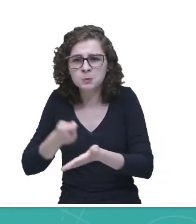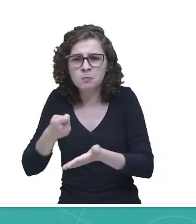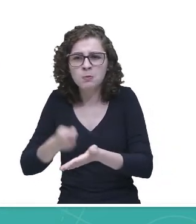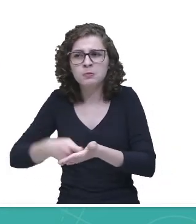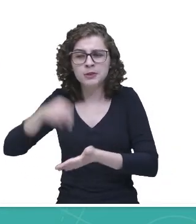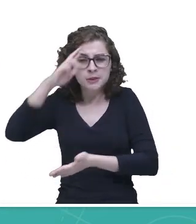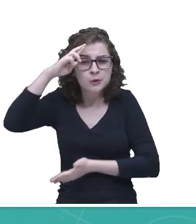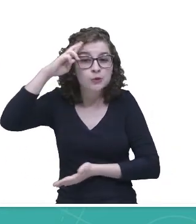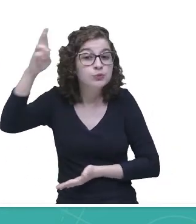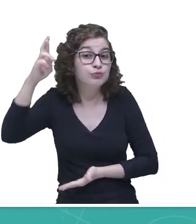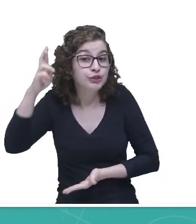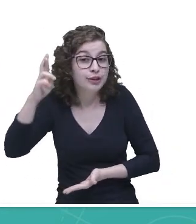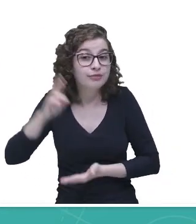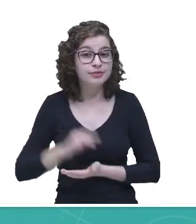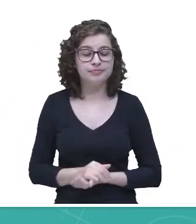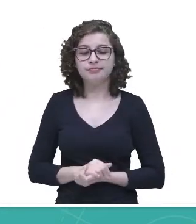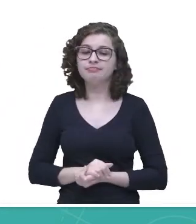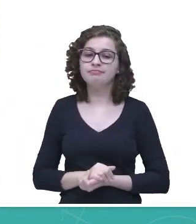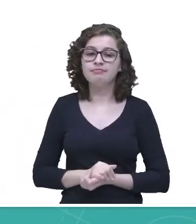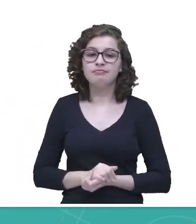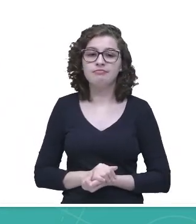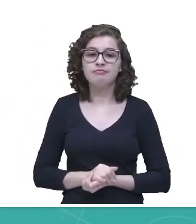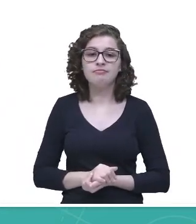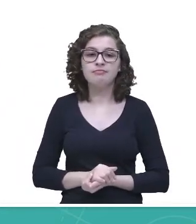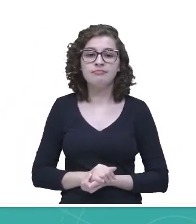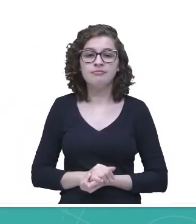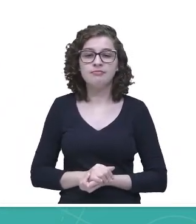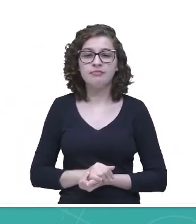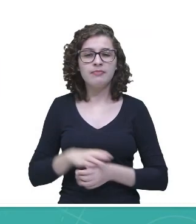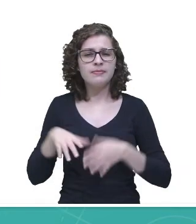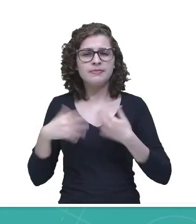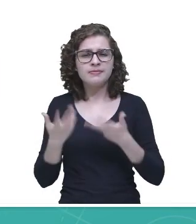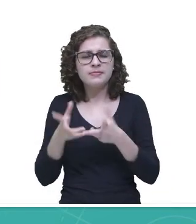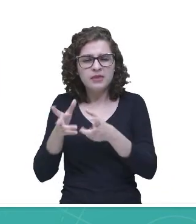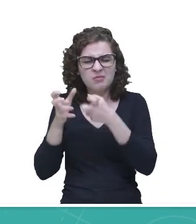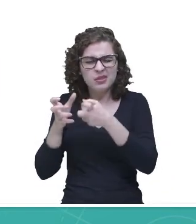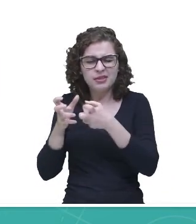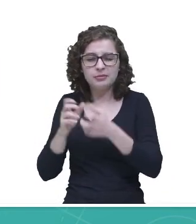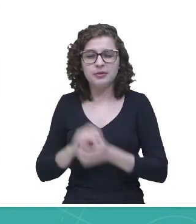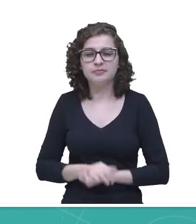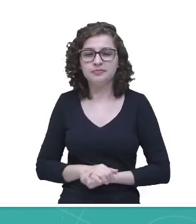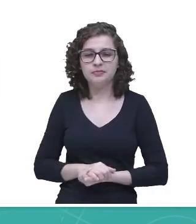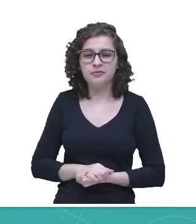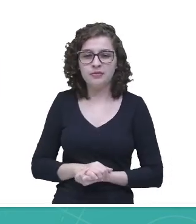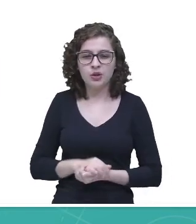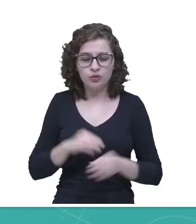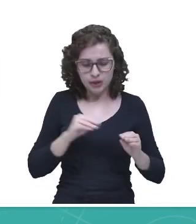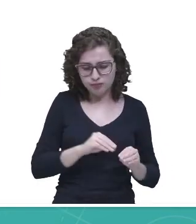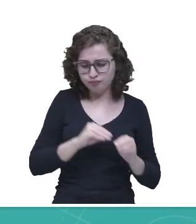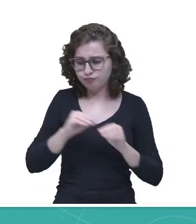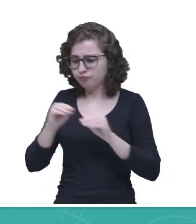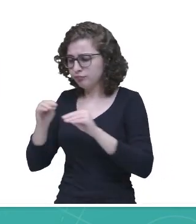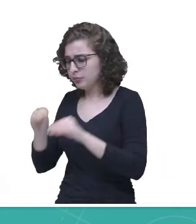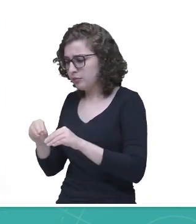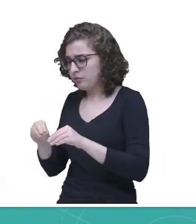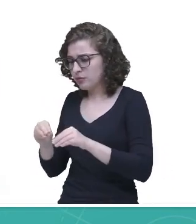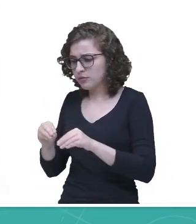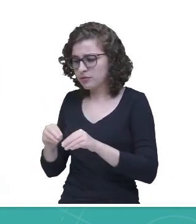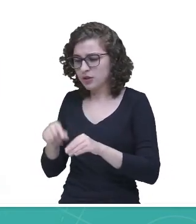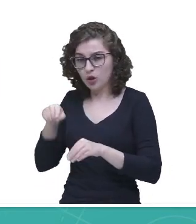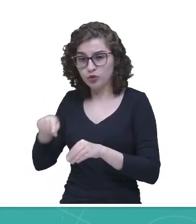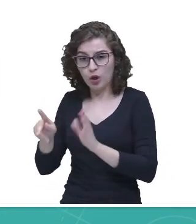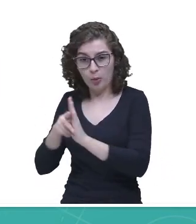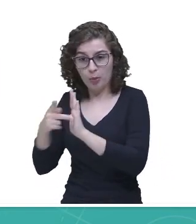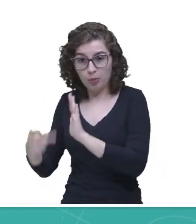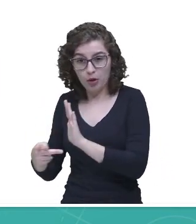Senhor. E uma delas era justamente a corveia. Então você vai ter que sair lá do seu manso, ir para a minha terra produzir para mim, porque